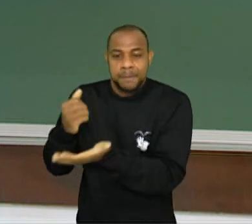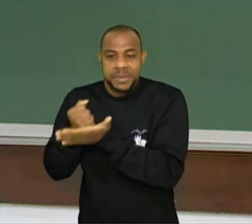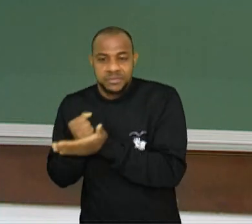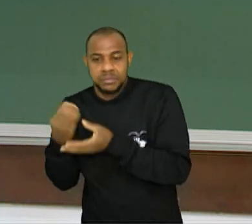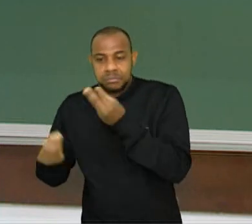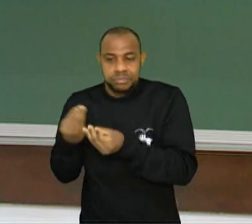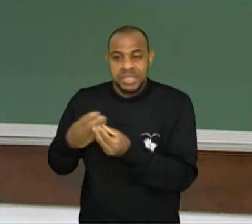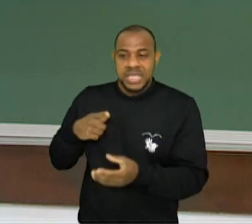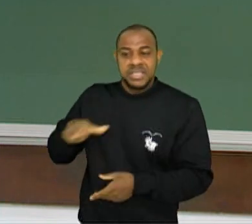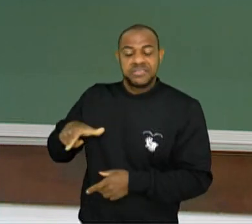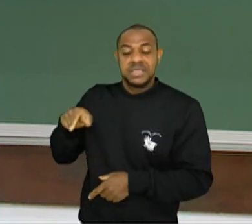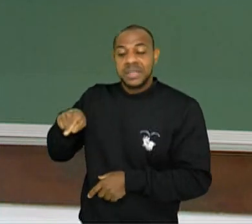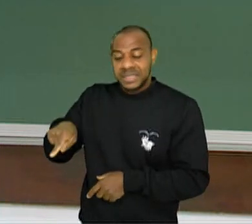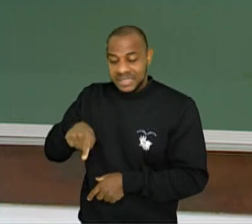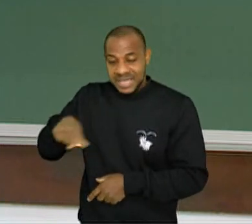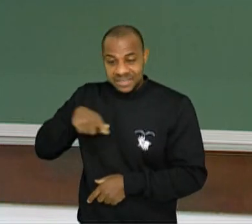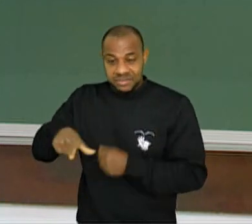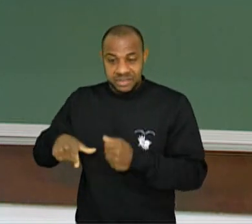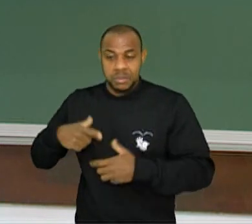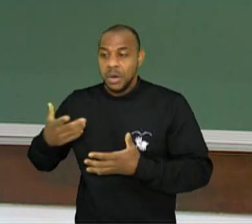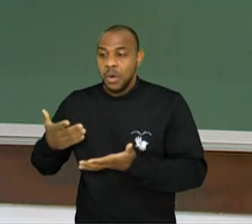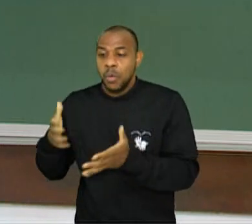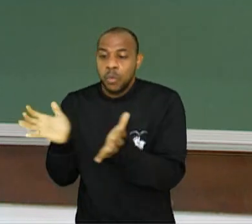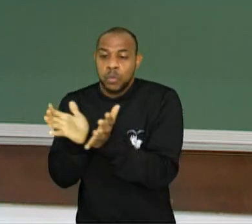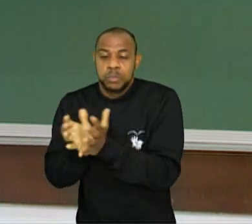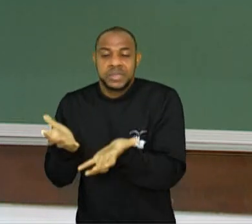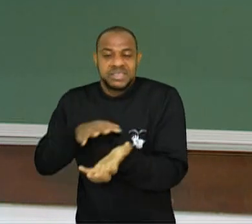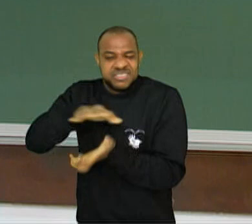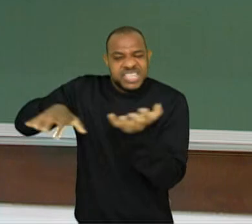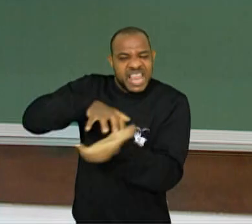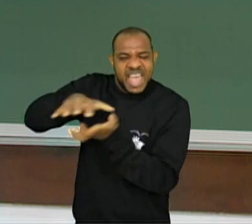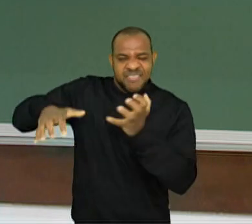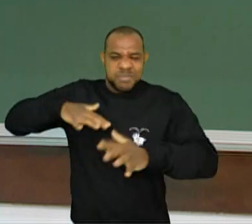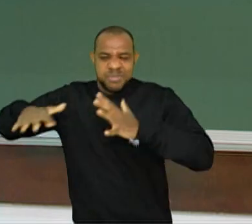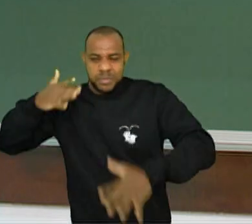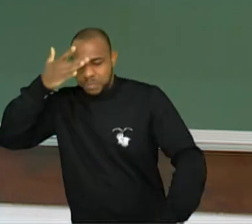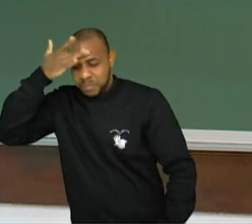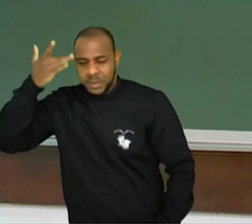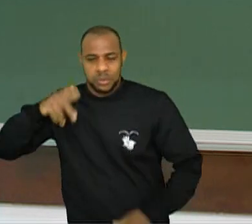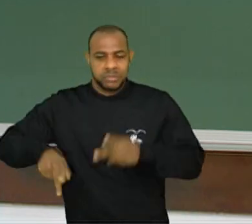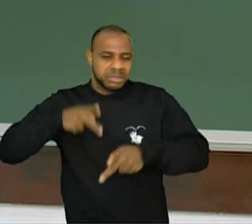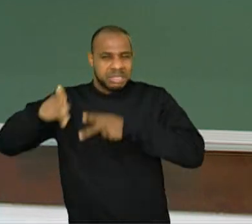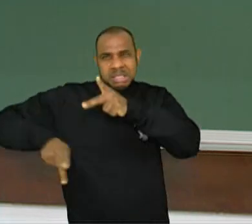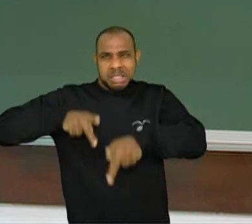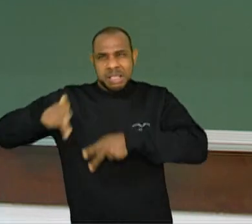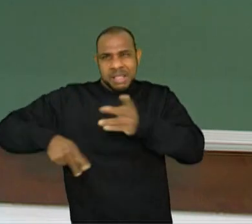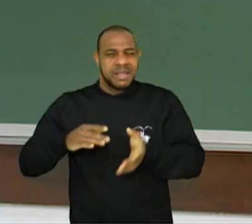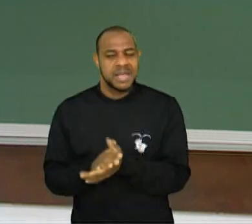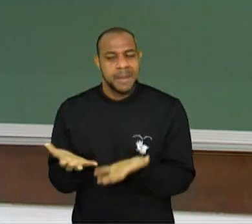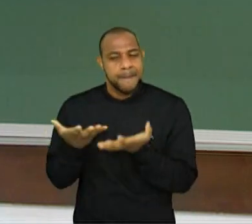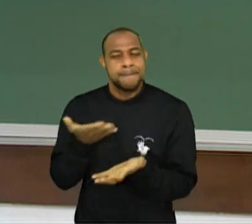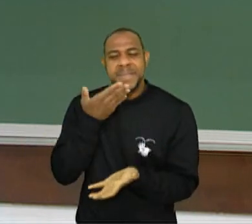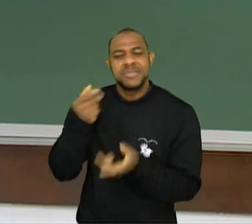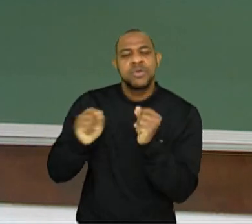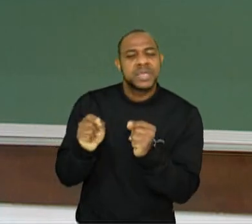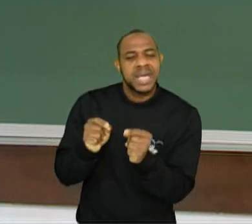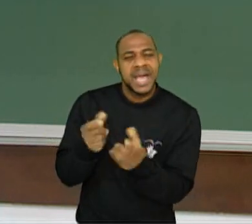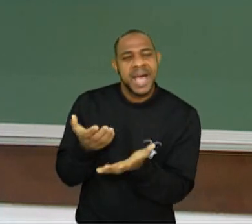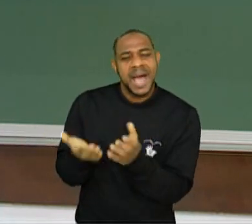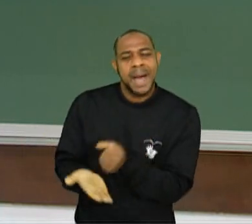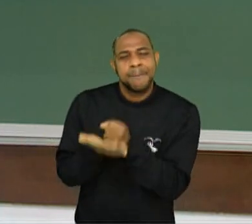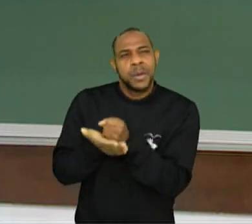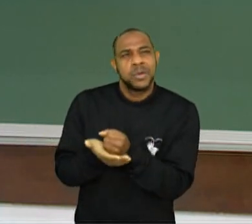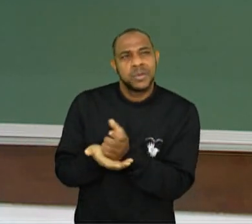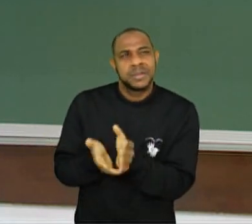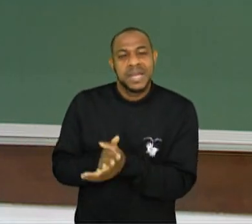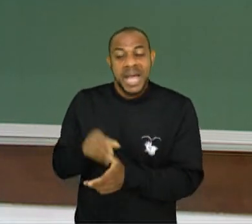dos Trabalhadores para esse dia 1º. Essa greve fracassa. Então o presidente começa a perceber que ele está ficando sem apoio popular. Em Brasília, ele não consegue